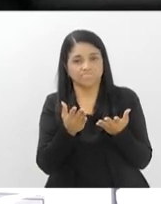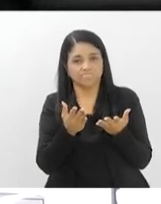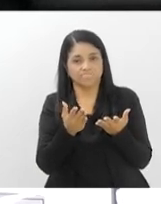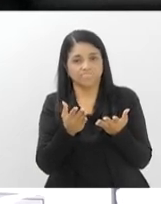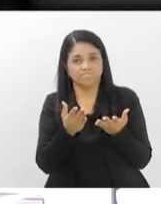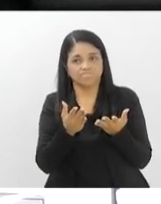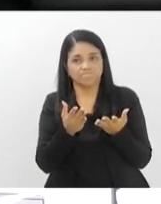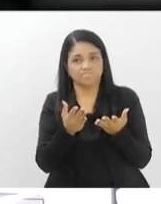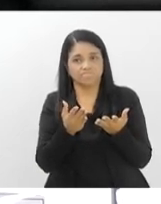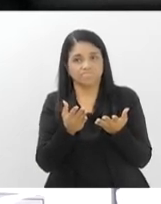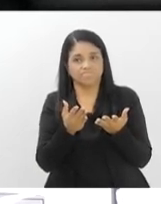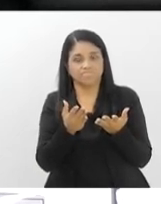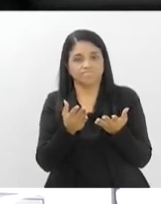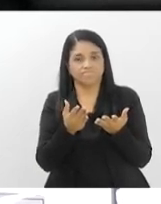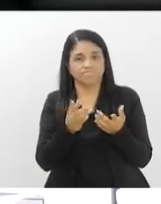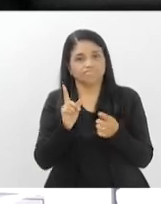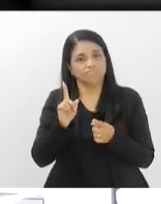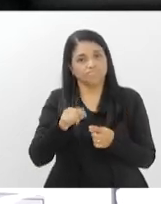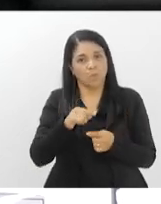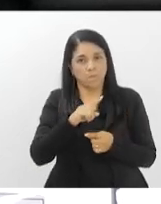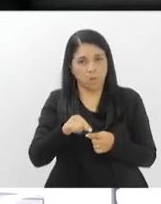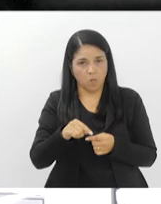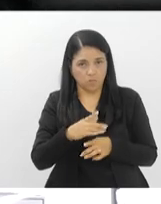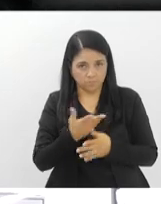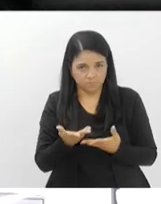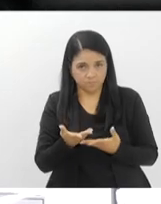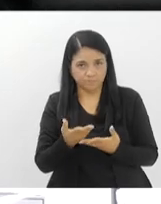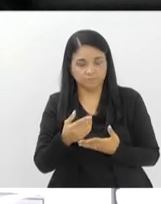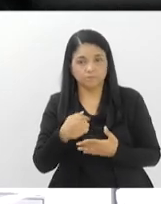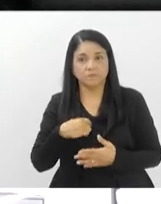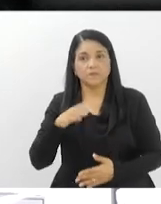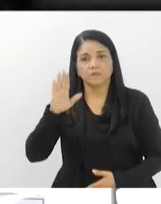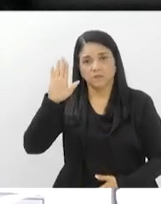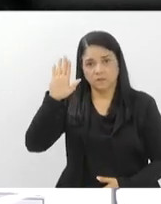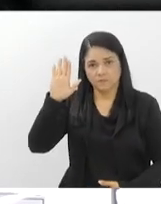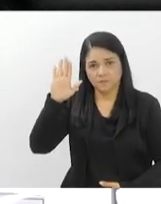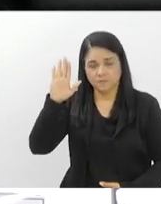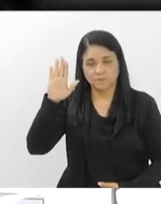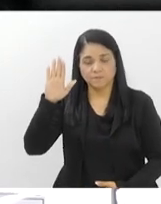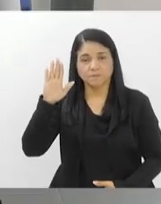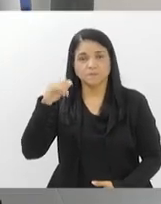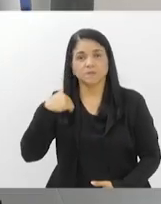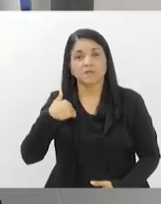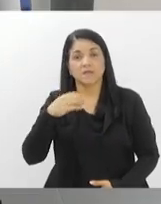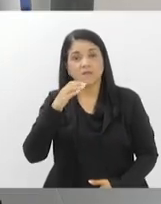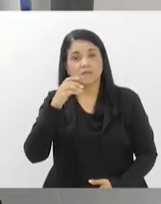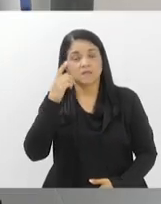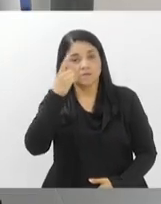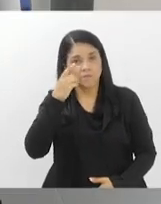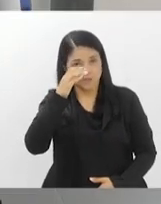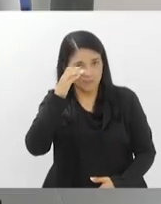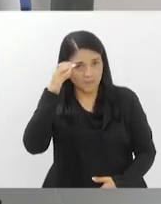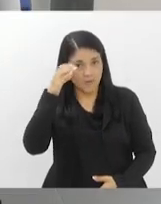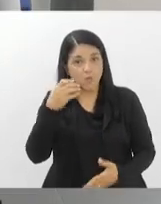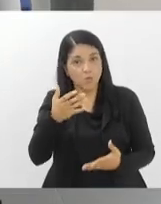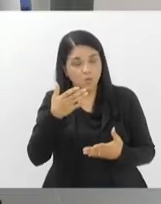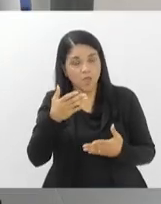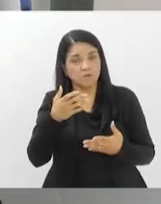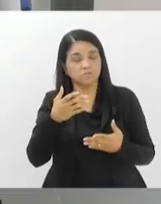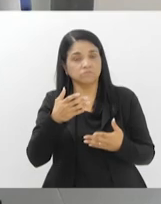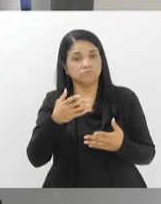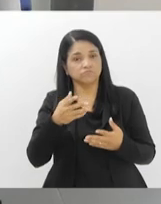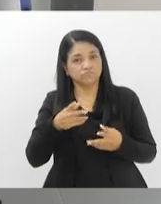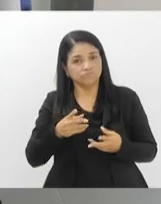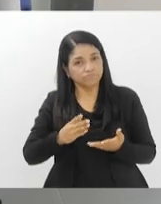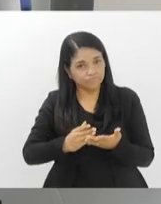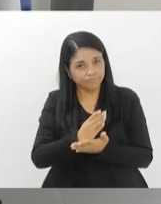Senhor presidente, abolido. Deputado, me permite uma consideração? Deputada Célia, o que eu quero é dar efetividade. Sim, porque sim, eu sei que